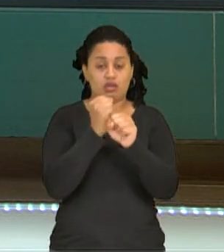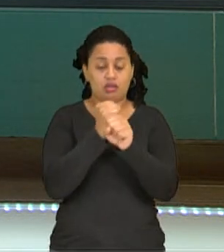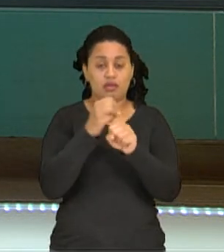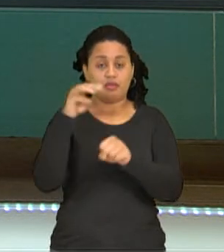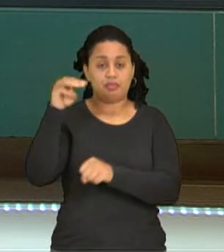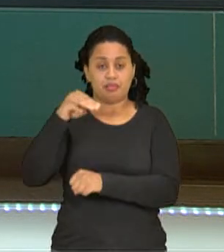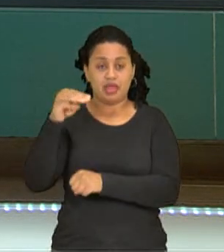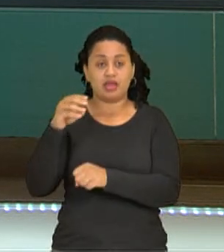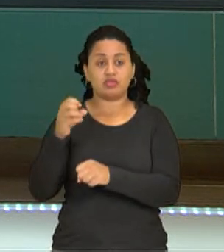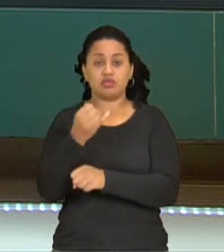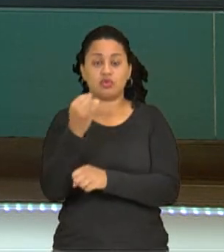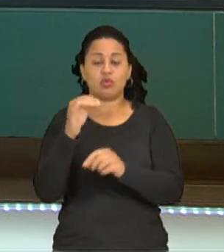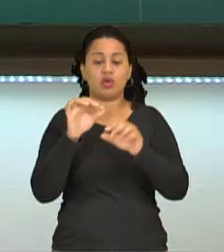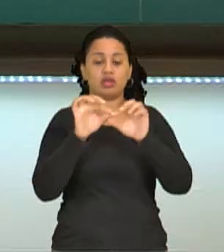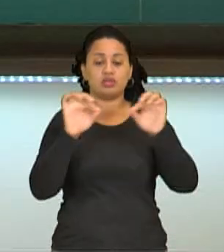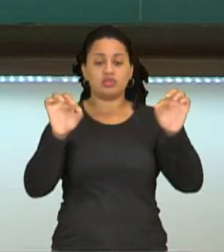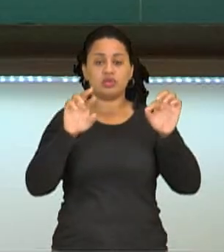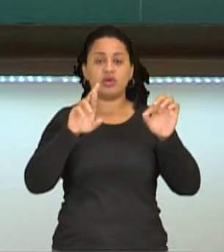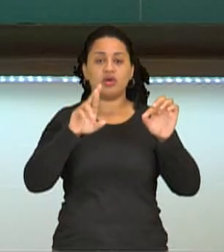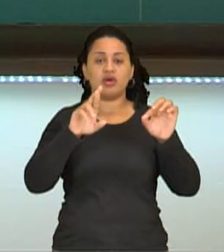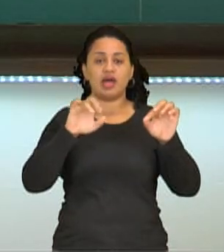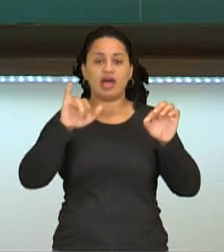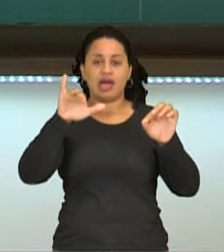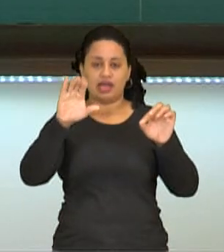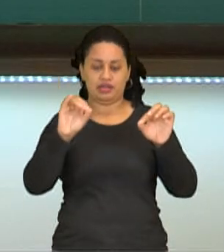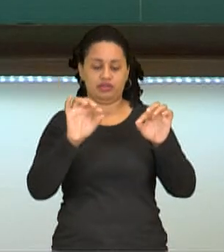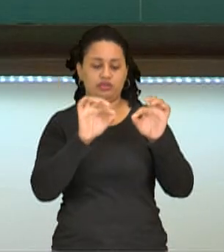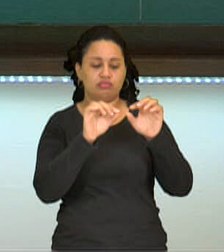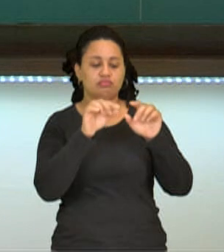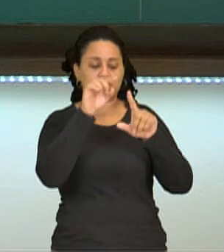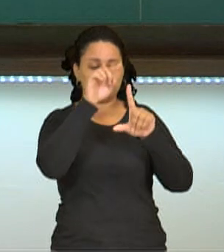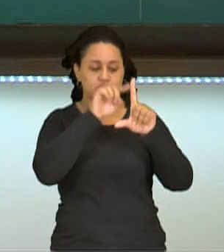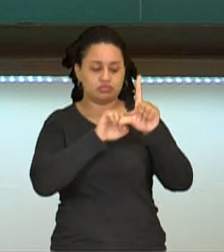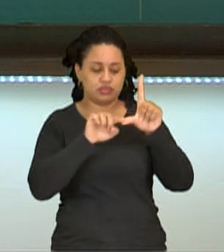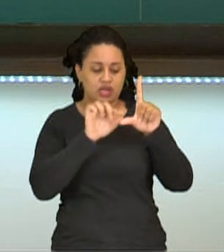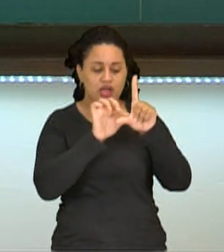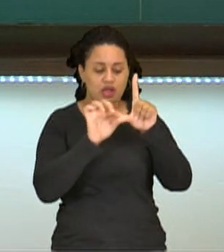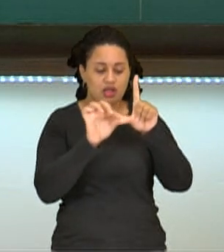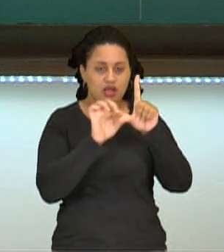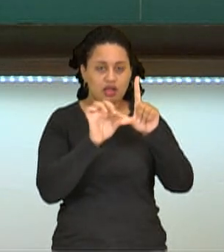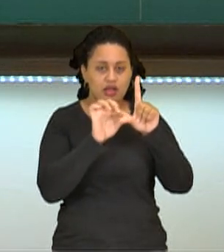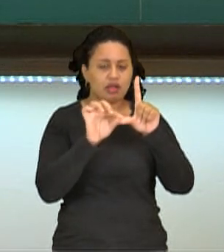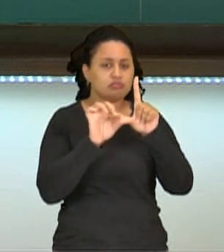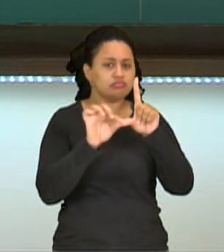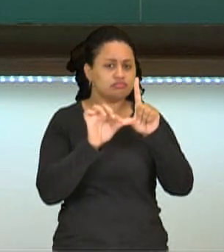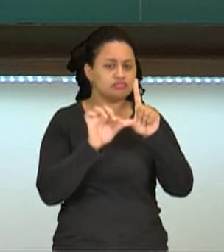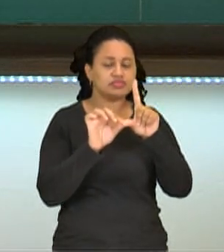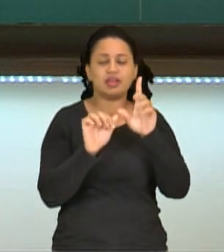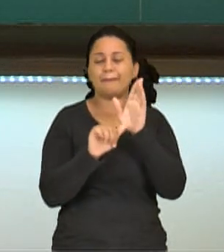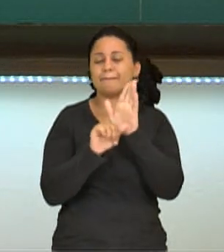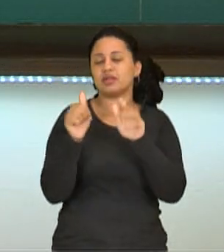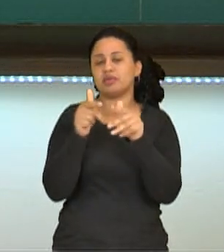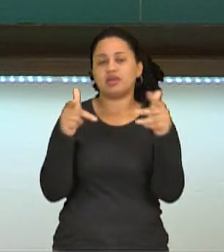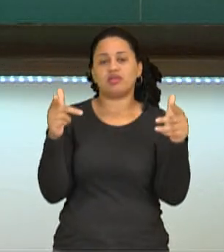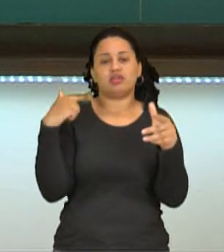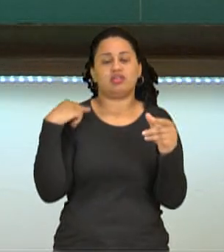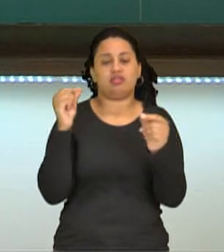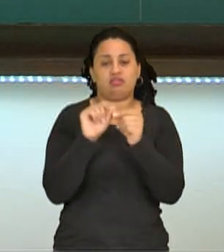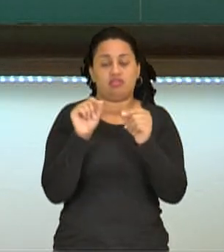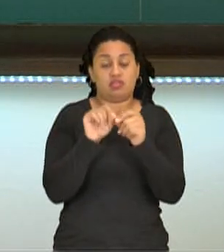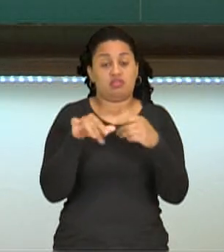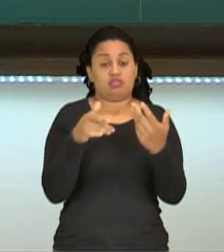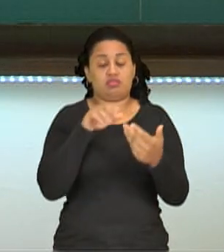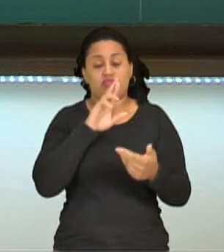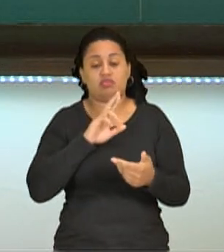raio desse container. Galera, primeira coisa que a gente tem que fazer quando vai resolver um exercício,